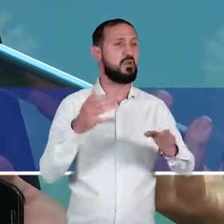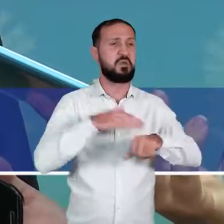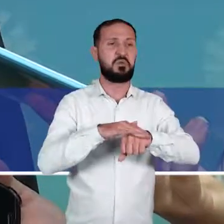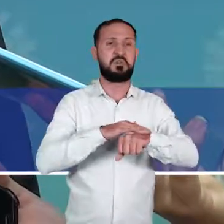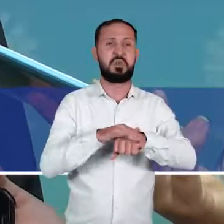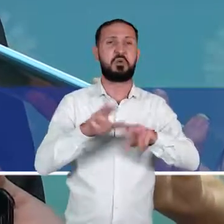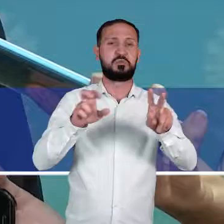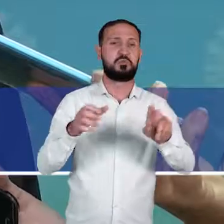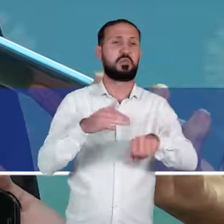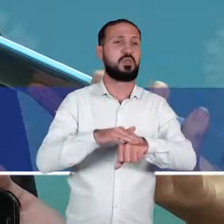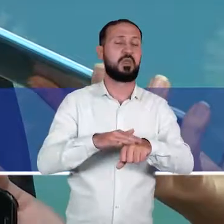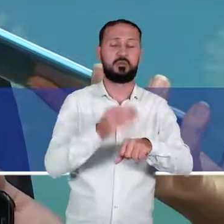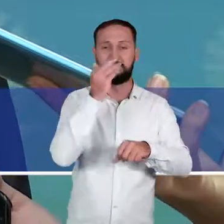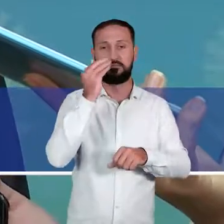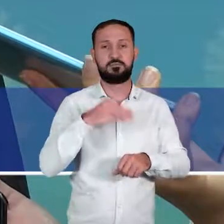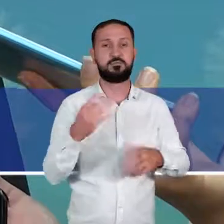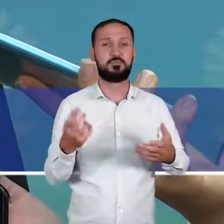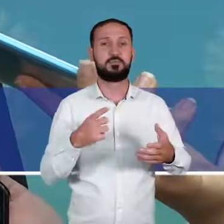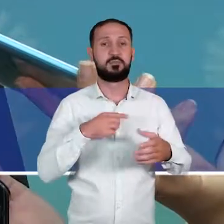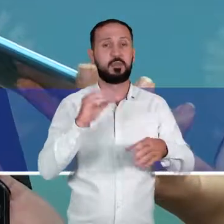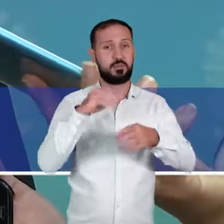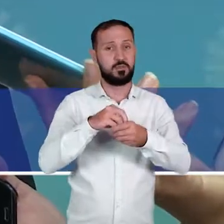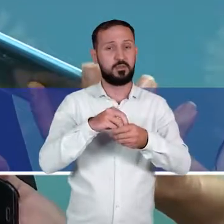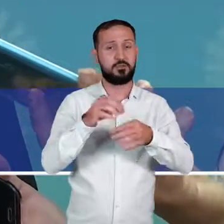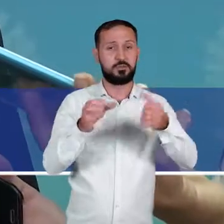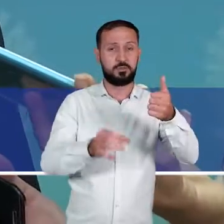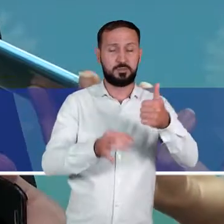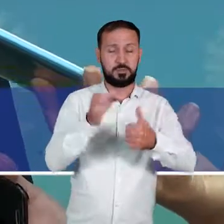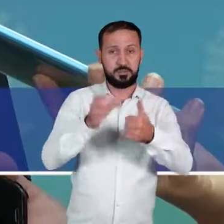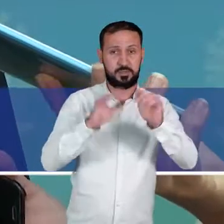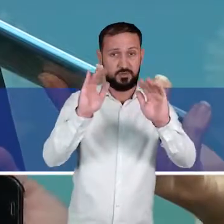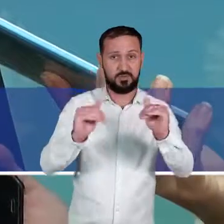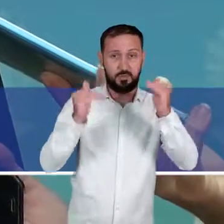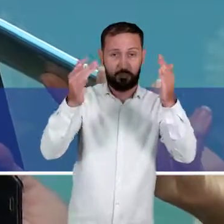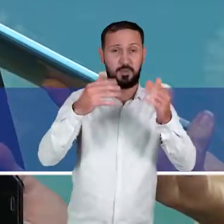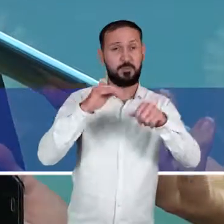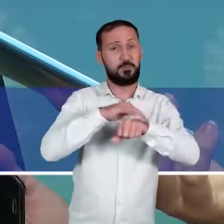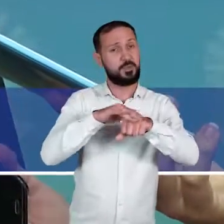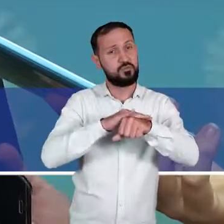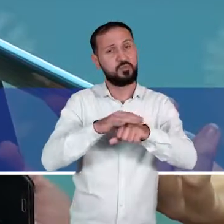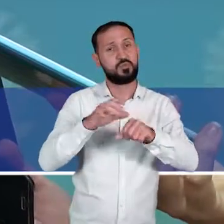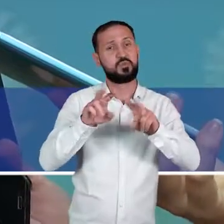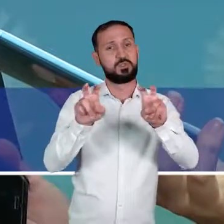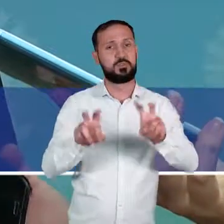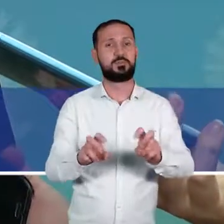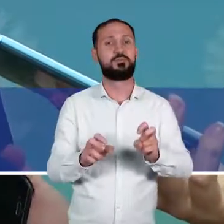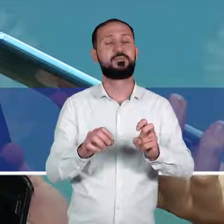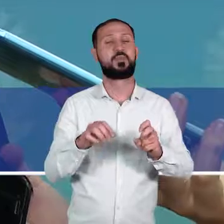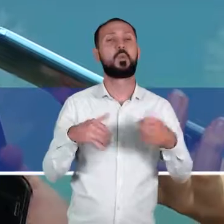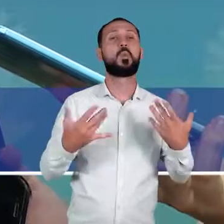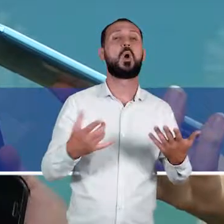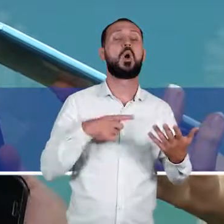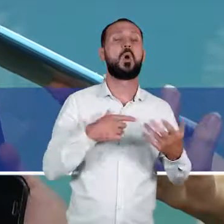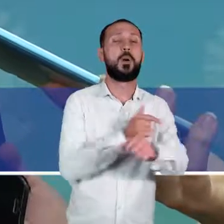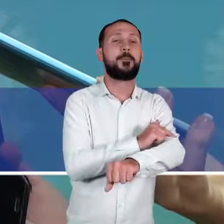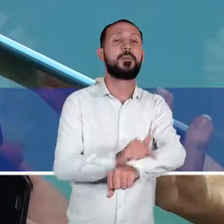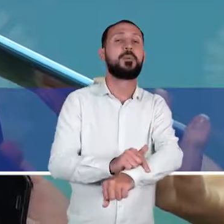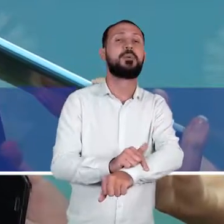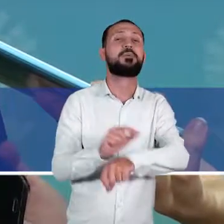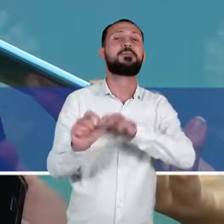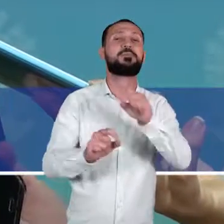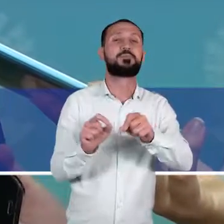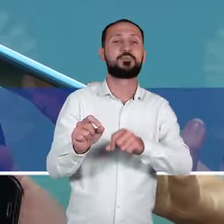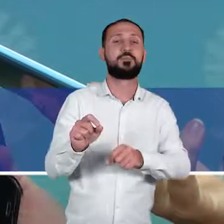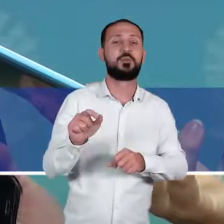desse assunto, não quer nem saber. Existe uma ação no Supremo Tribunal Federal para resolver esse assunto. Então, qual foi a atitude